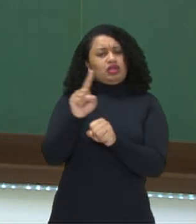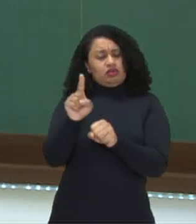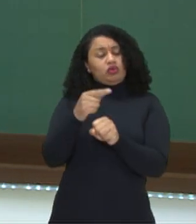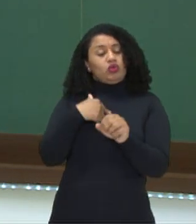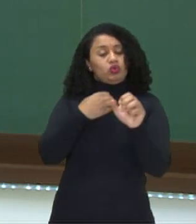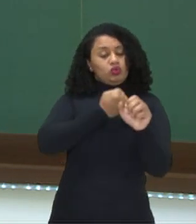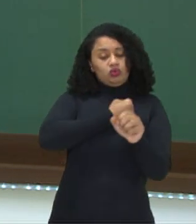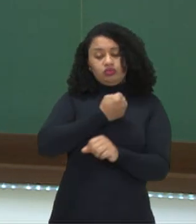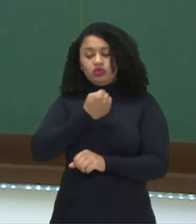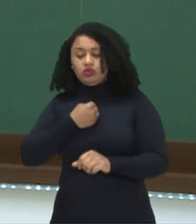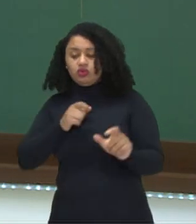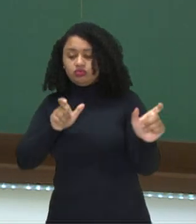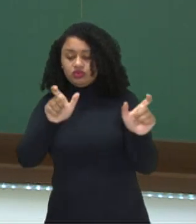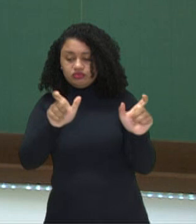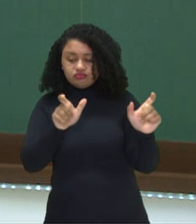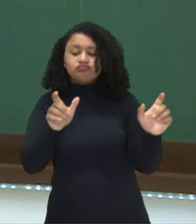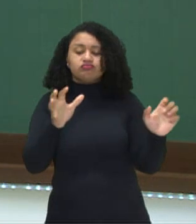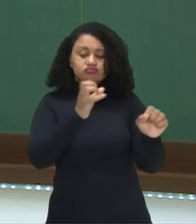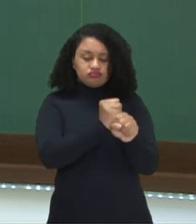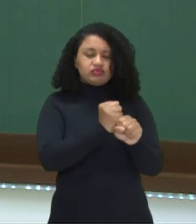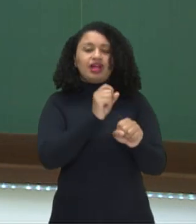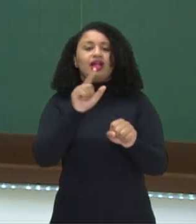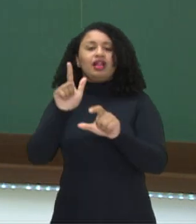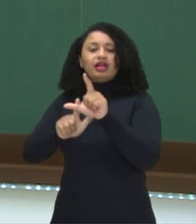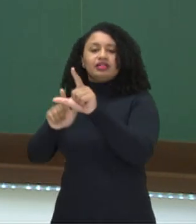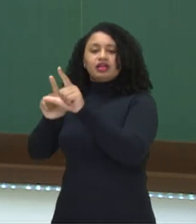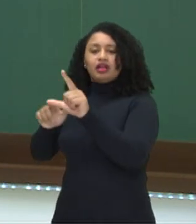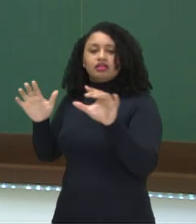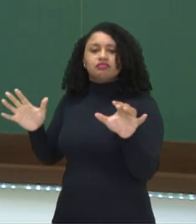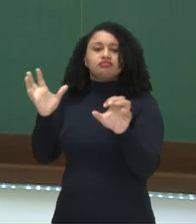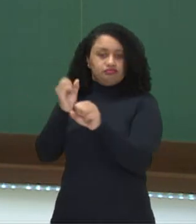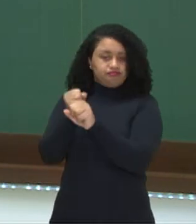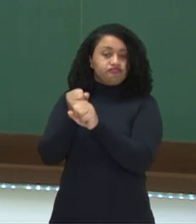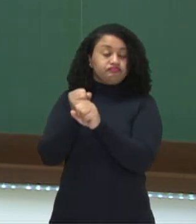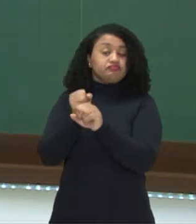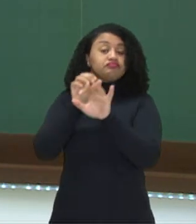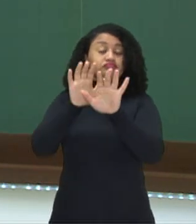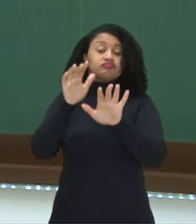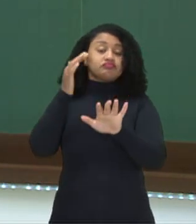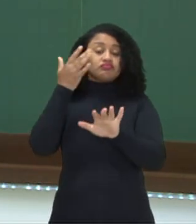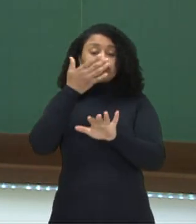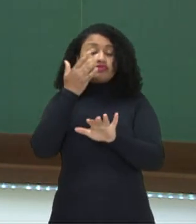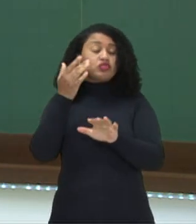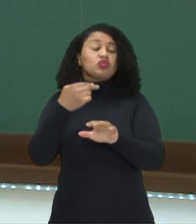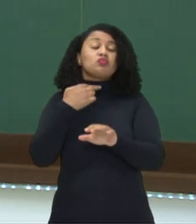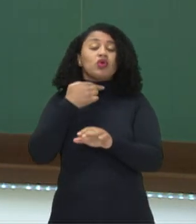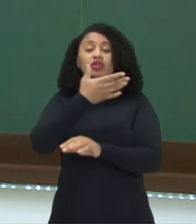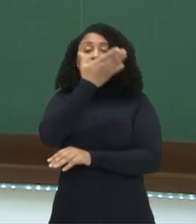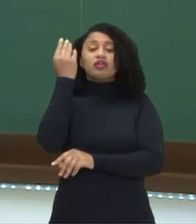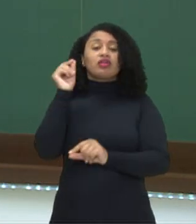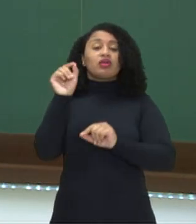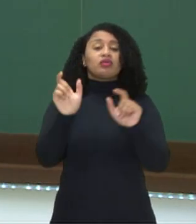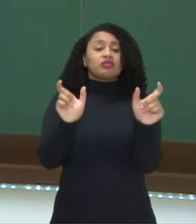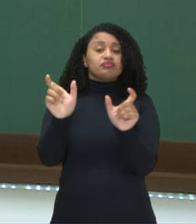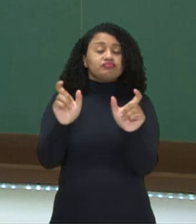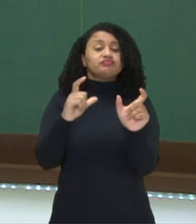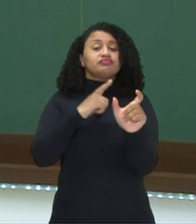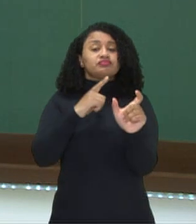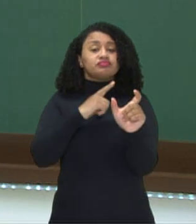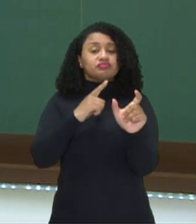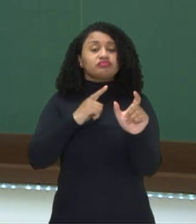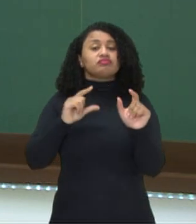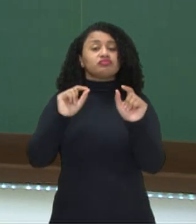com número e letra com letra. Não esquecendo que essas duas partes compõem